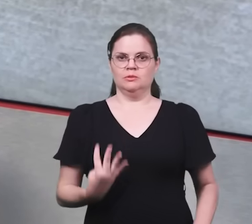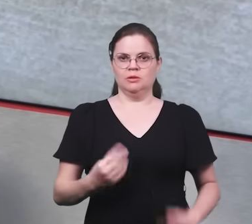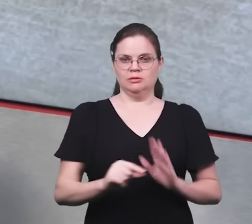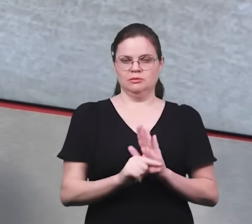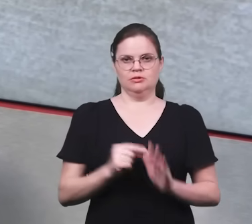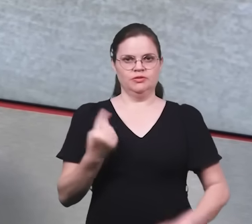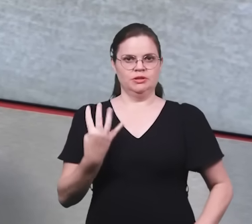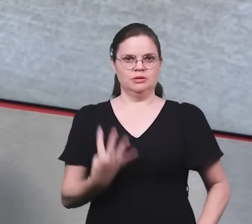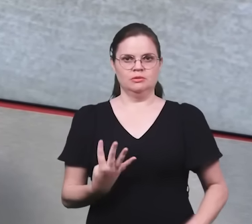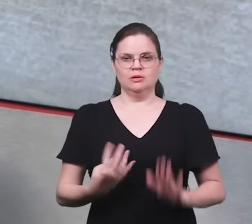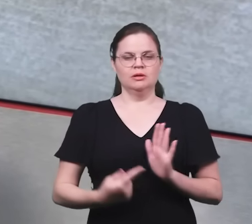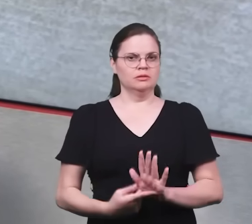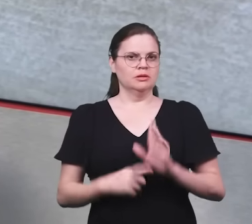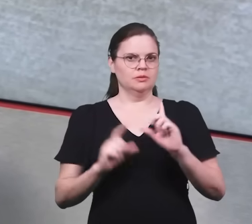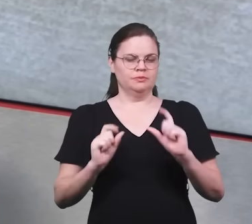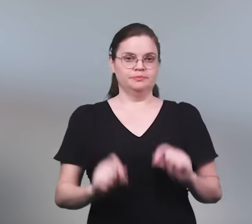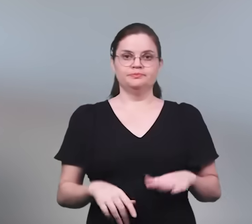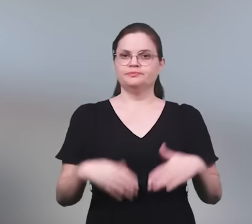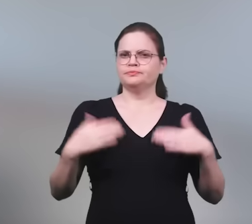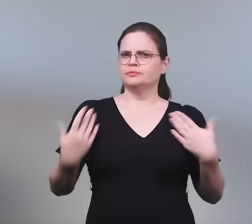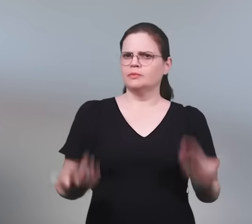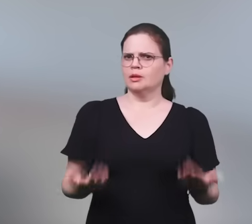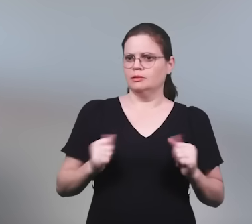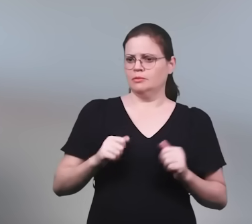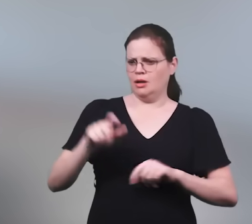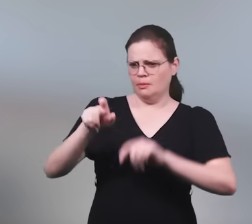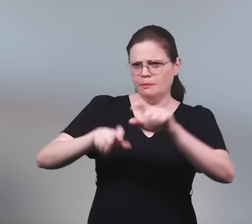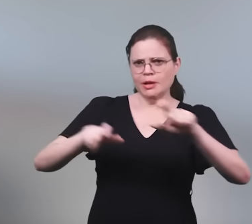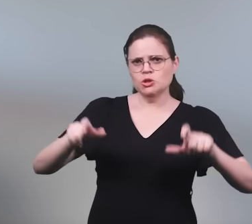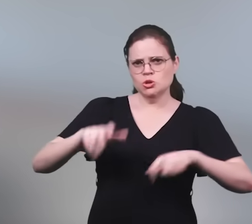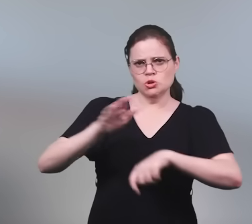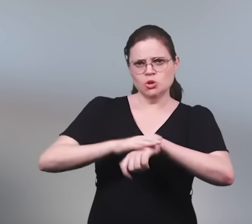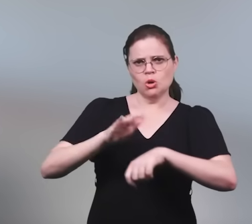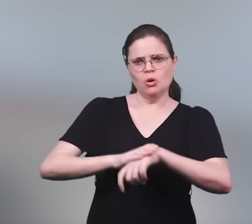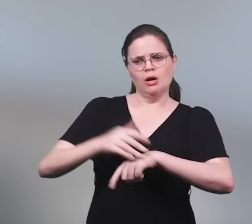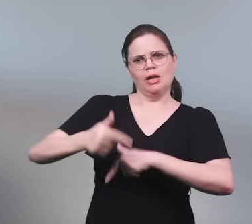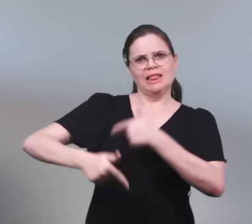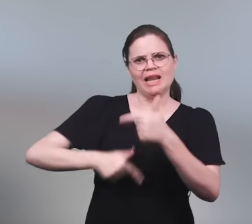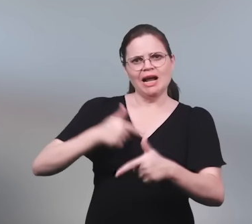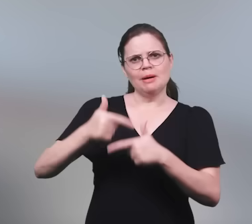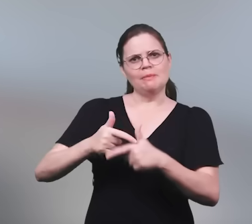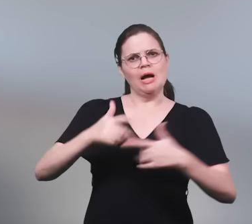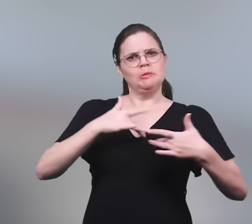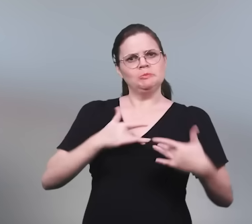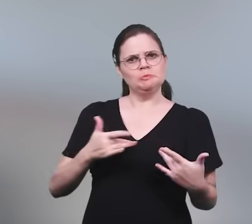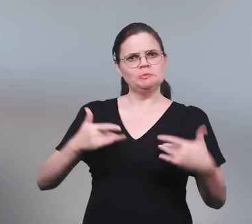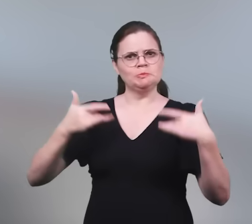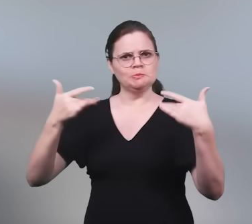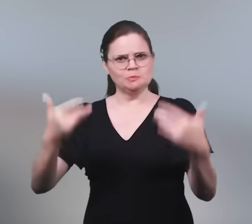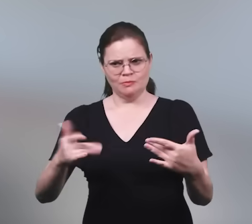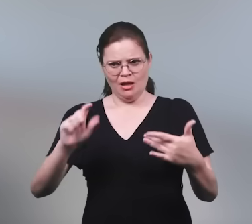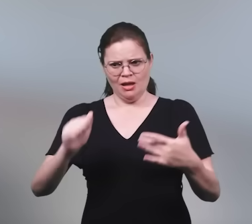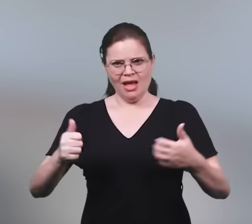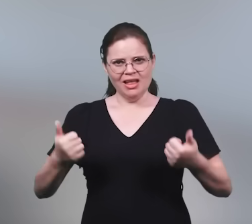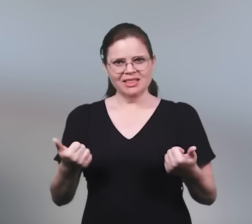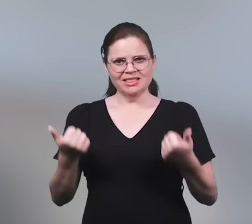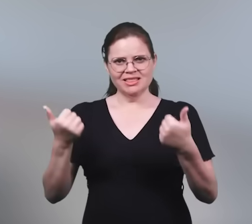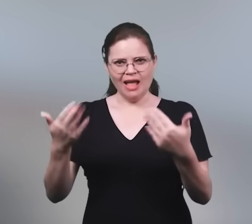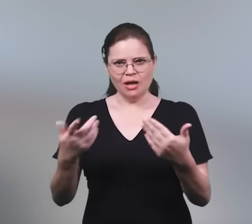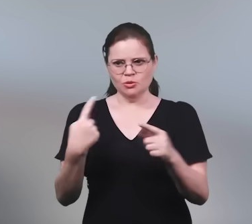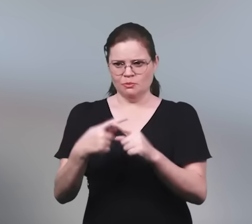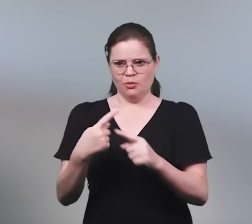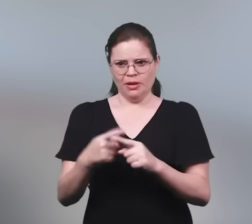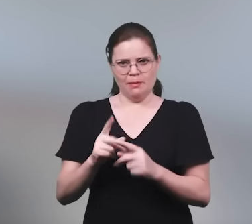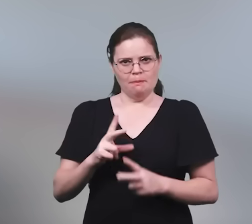4, versículo 4, e ele diz assim, ora, àquele que faz qualquer obra, não lhe é imputado